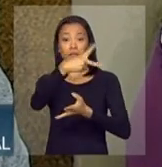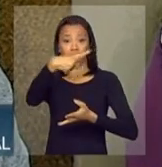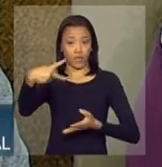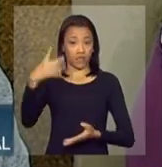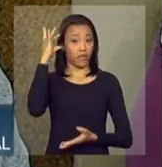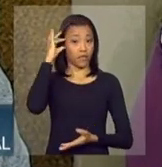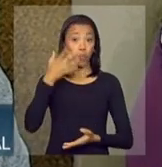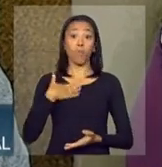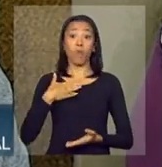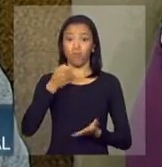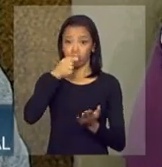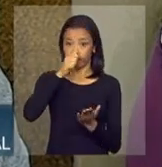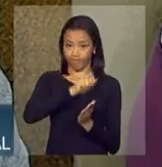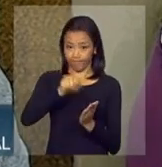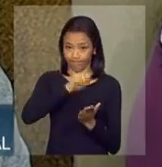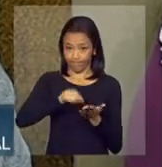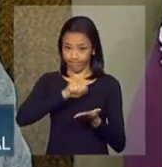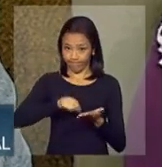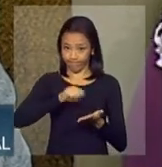carta minha,